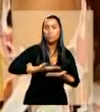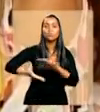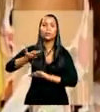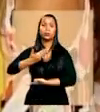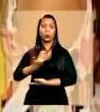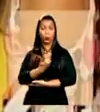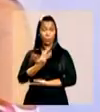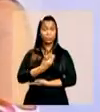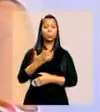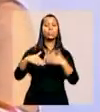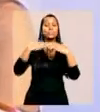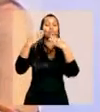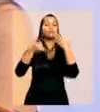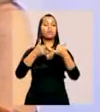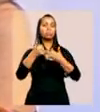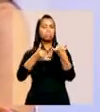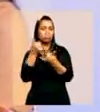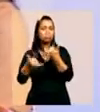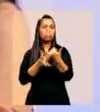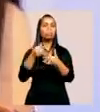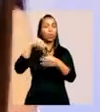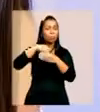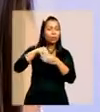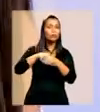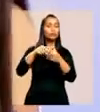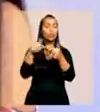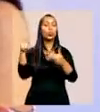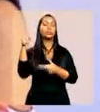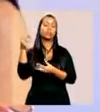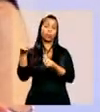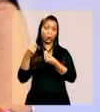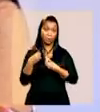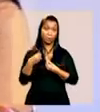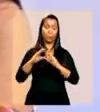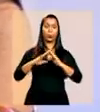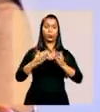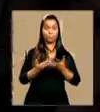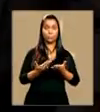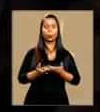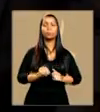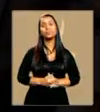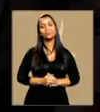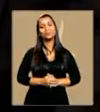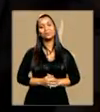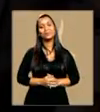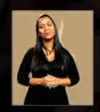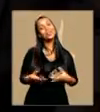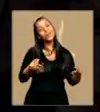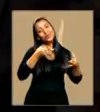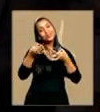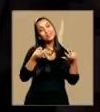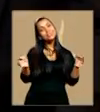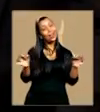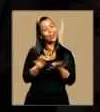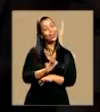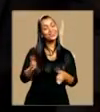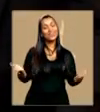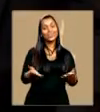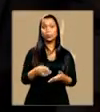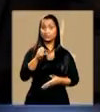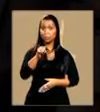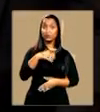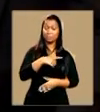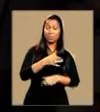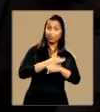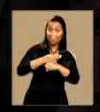socializar com o colega e desenvolvendo atividades em cima daquelas novidades que ele trouxe para a escola. Bom, ponto de vista, então, termina aqui.